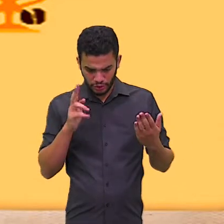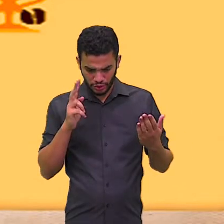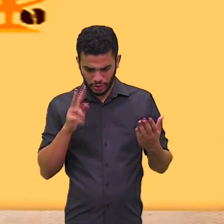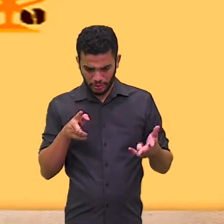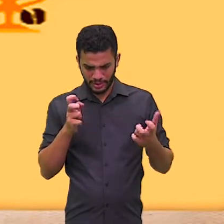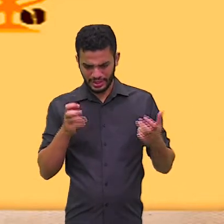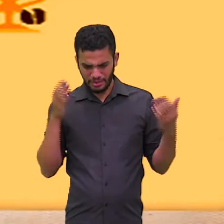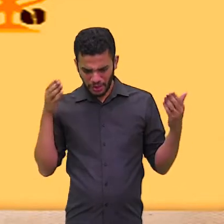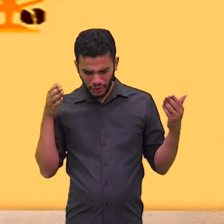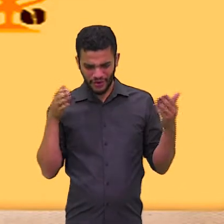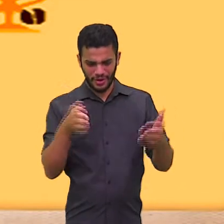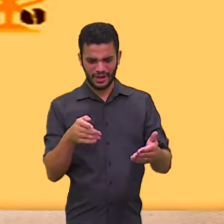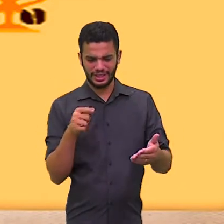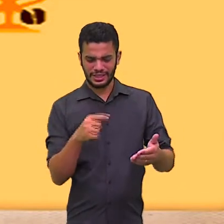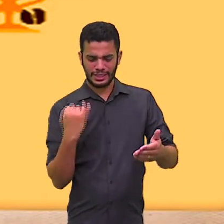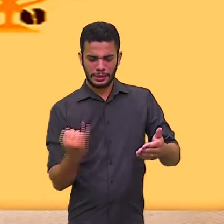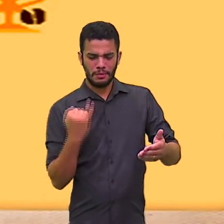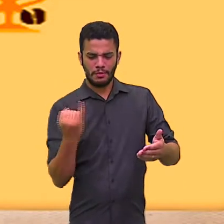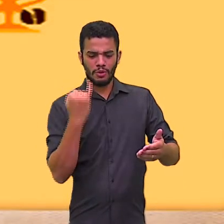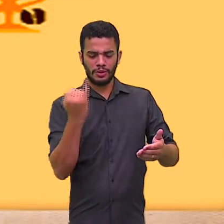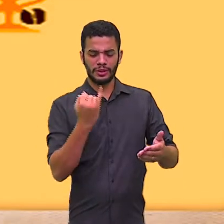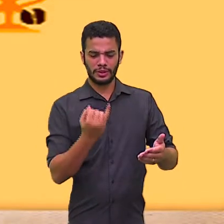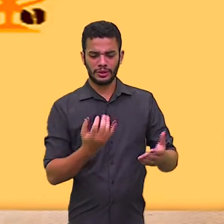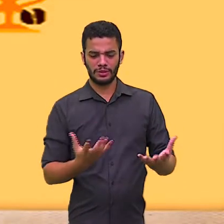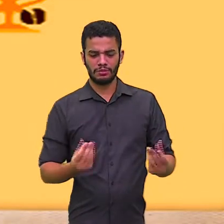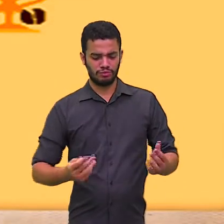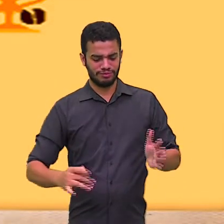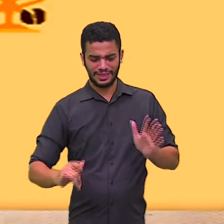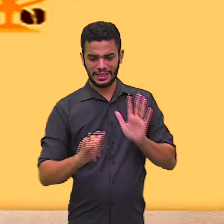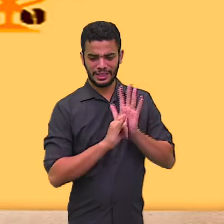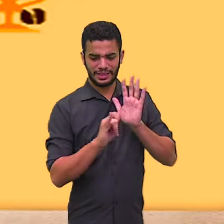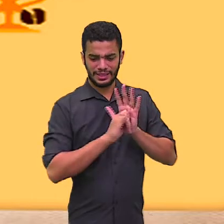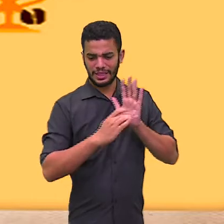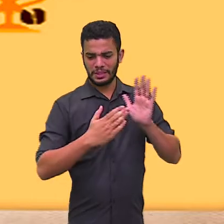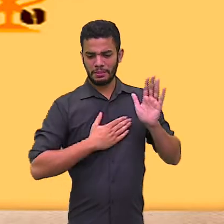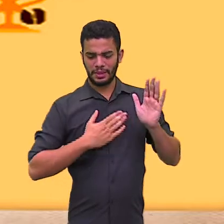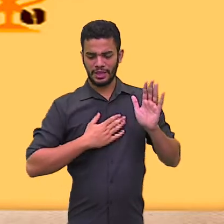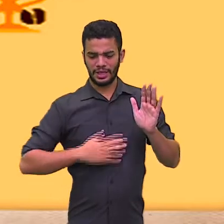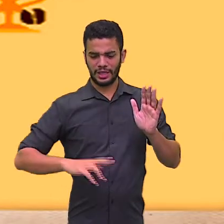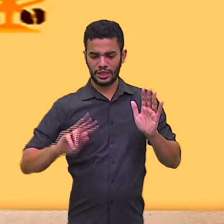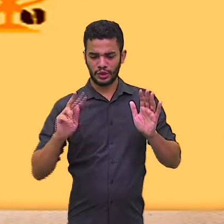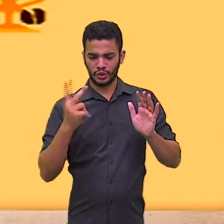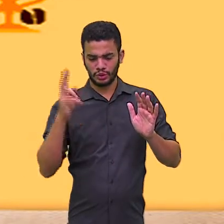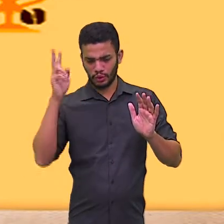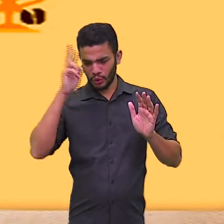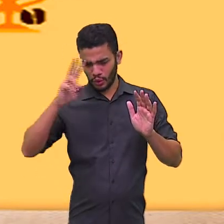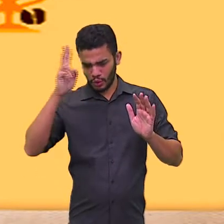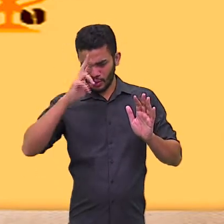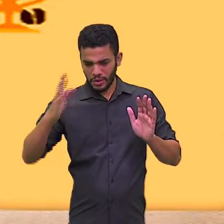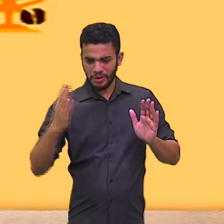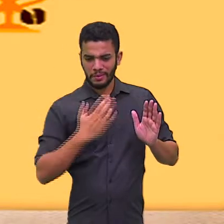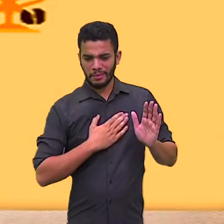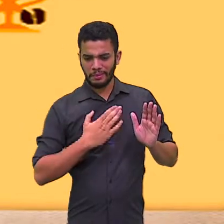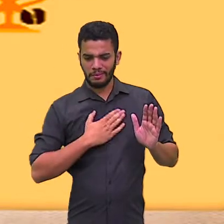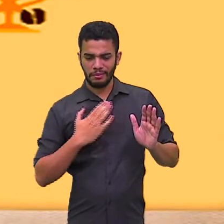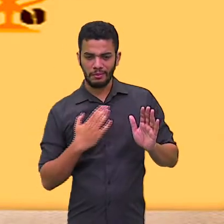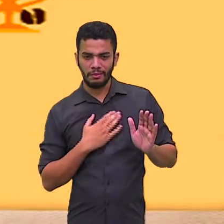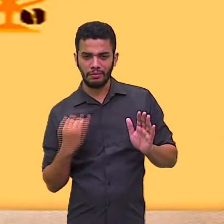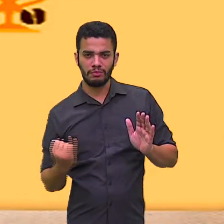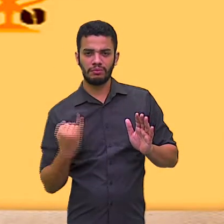cada vez mais a sua trajetória, suas histórias através do tempo e da